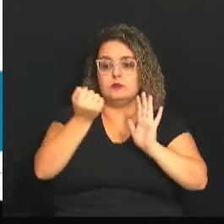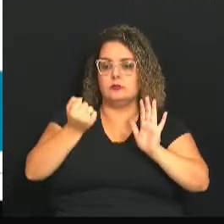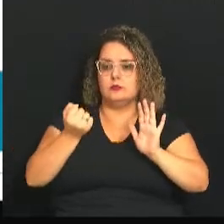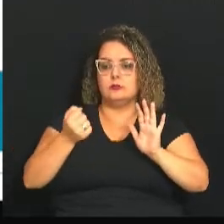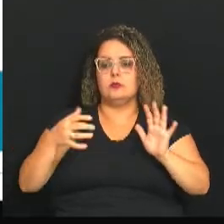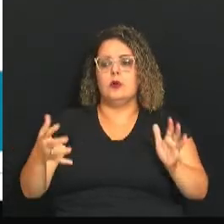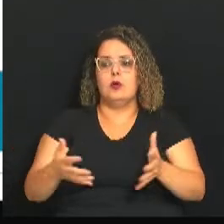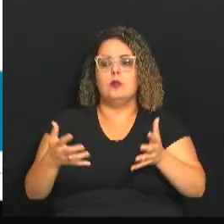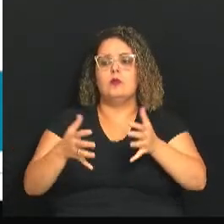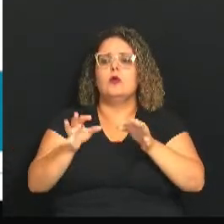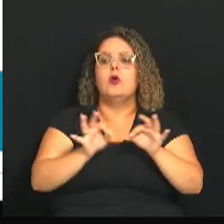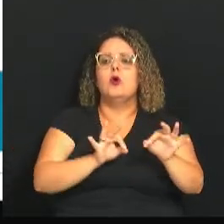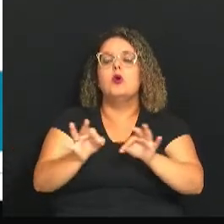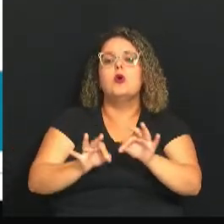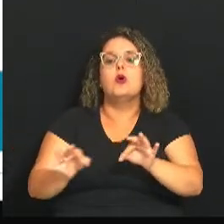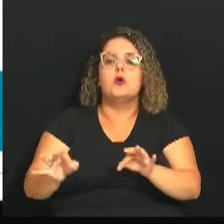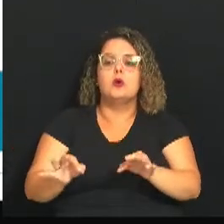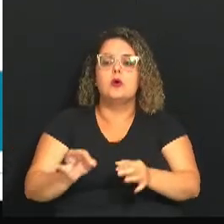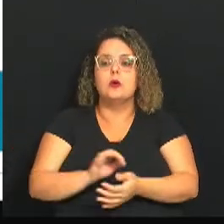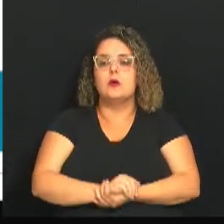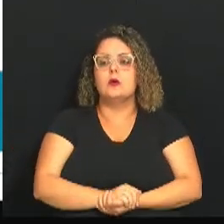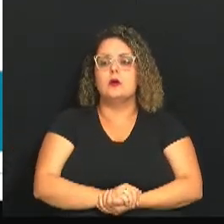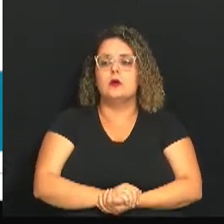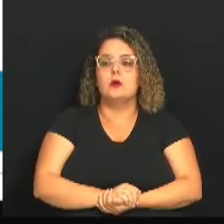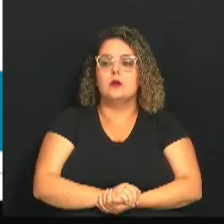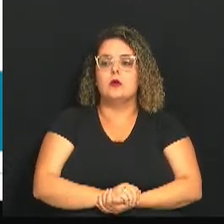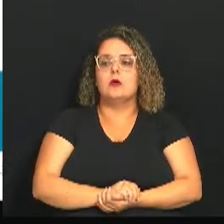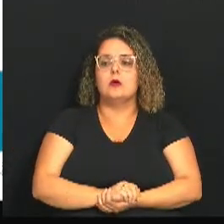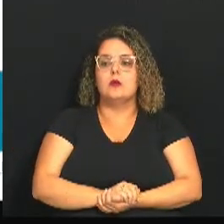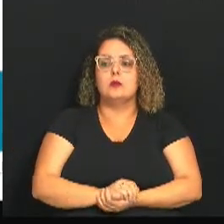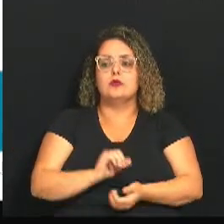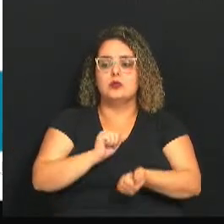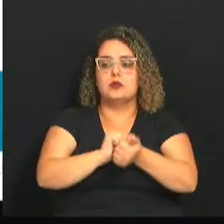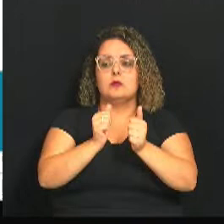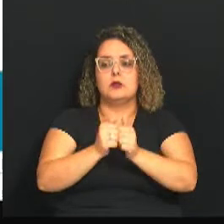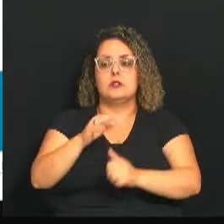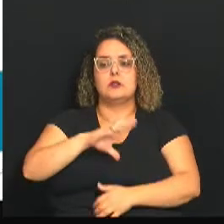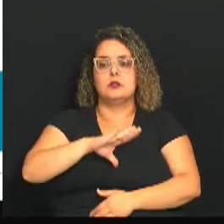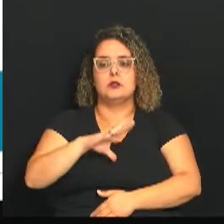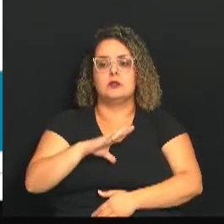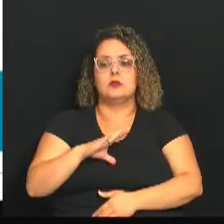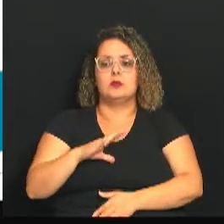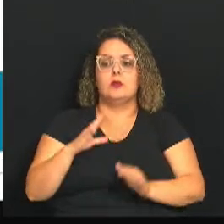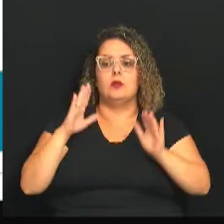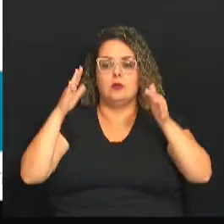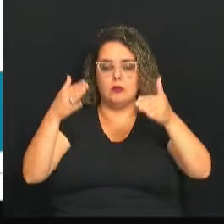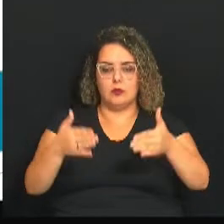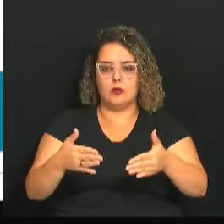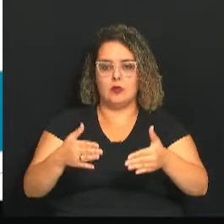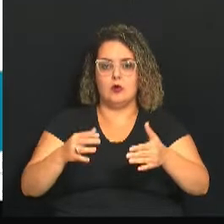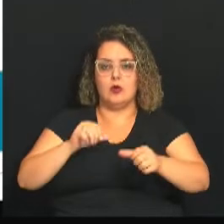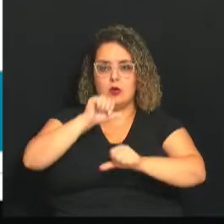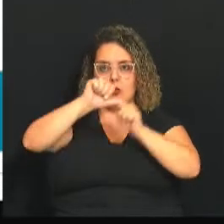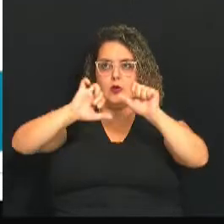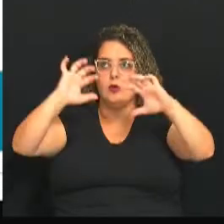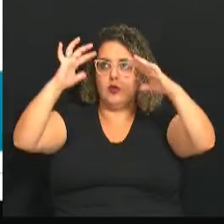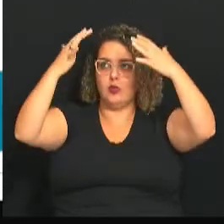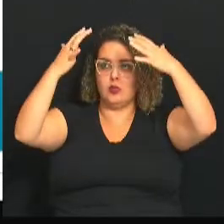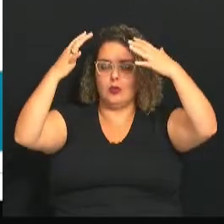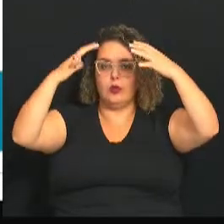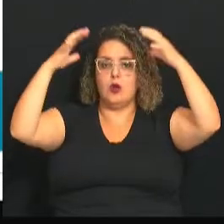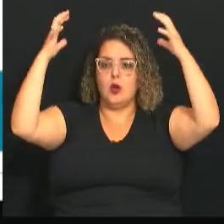a elaboração de um plano de reestruturação da cidade, principalmente com relação a mudanças climáticas e ocorrência de